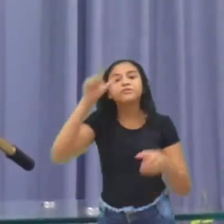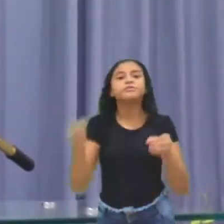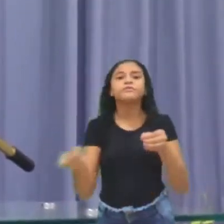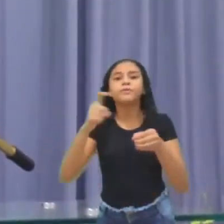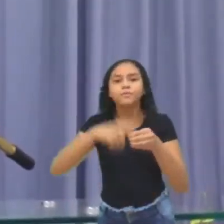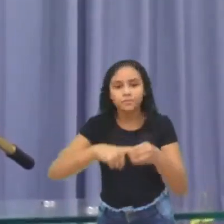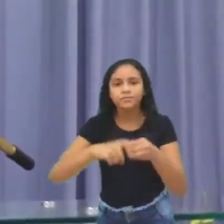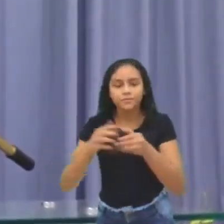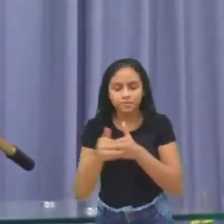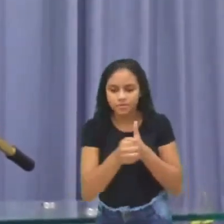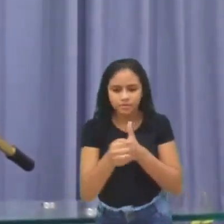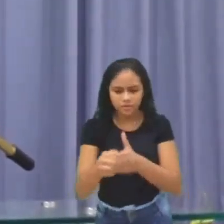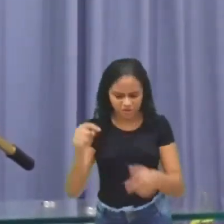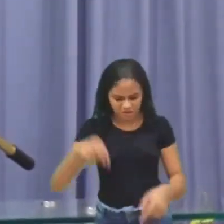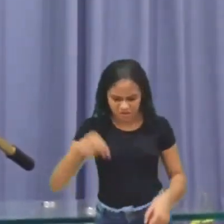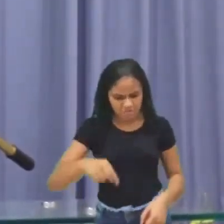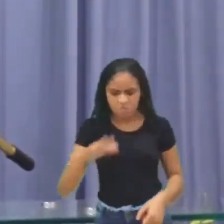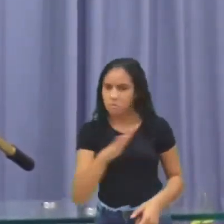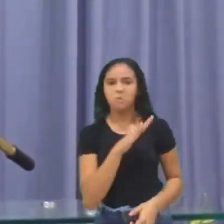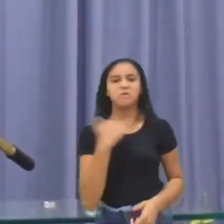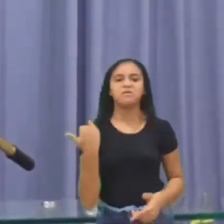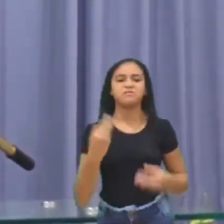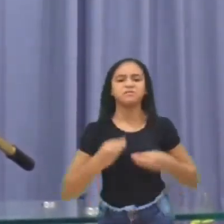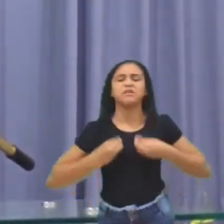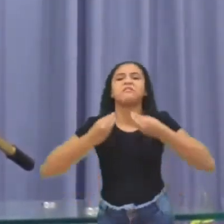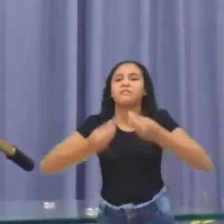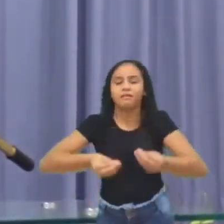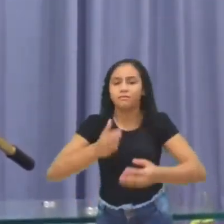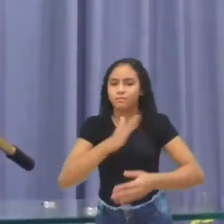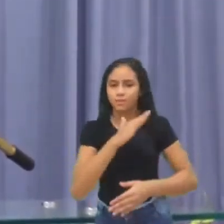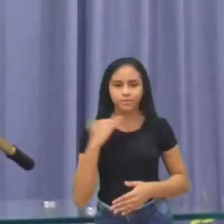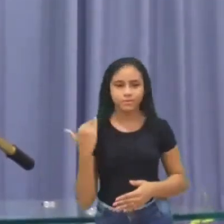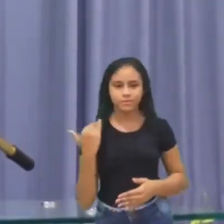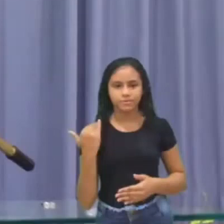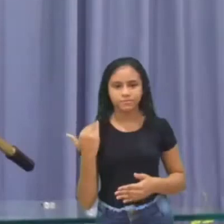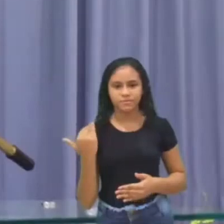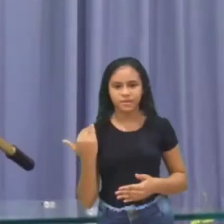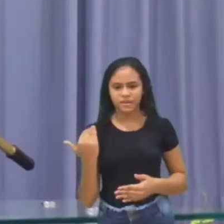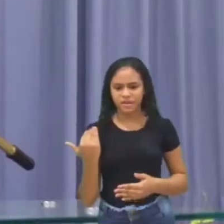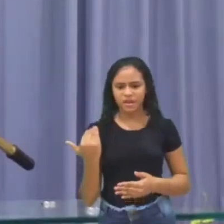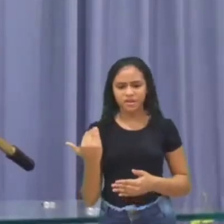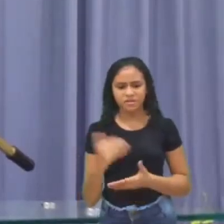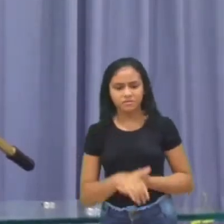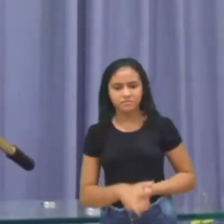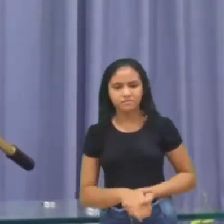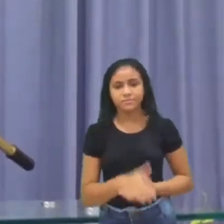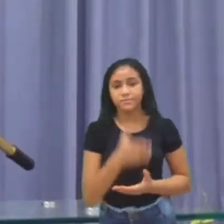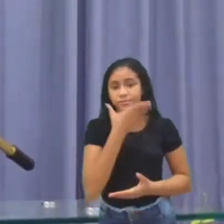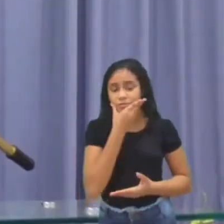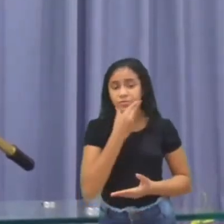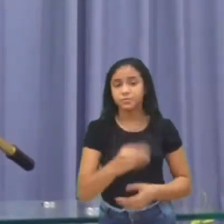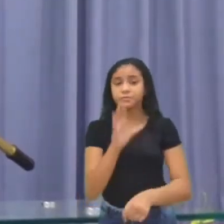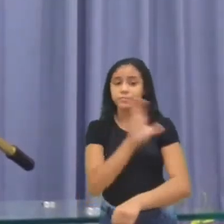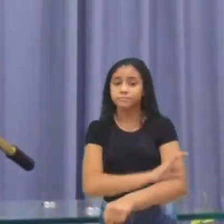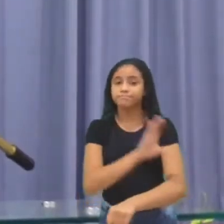não vamos morrer, nós não vamos nos entregar à morte nas mãos destes homens de Canaã.